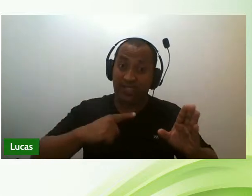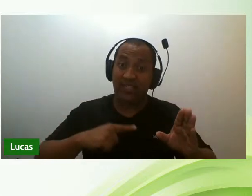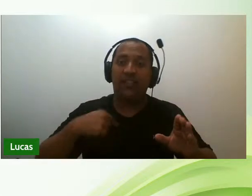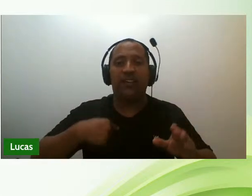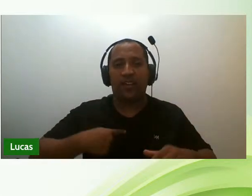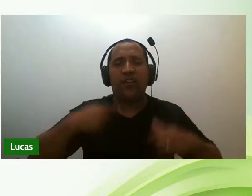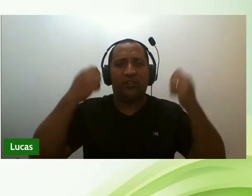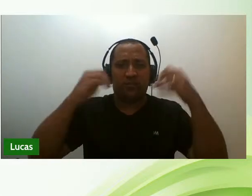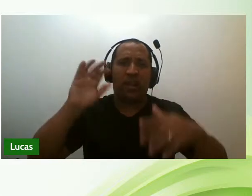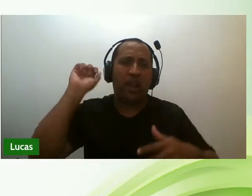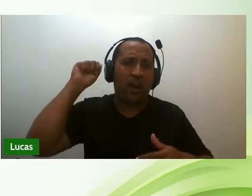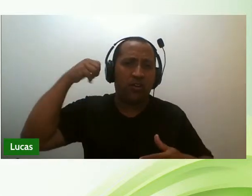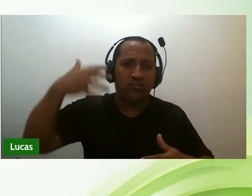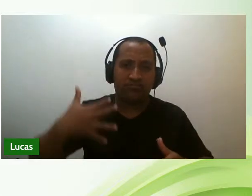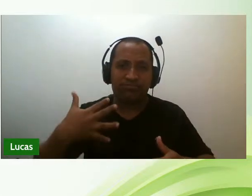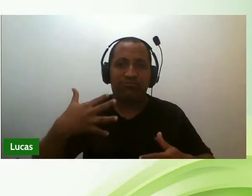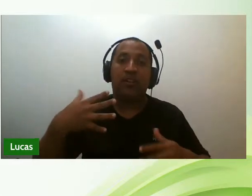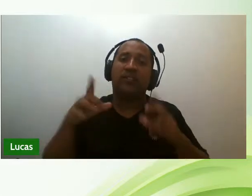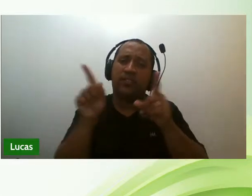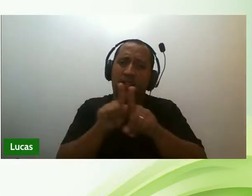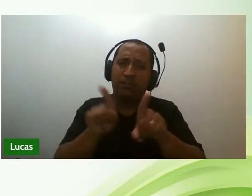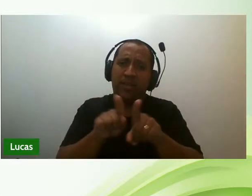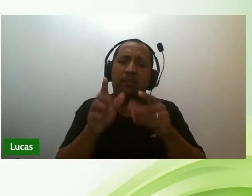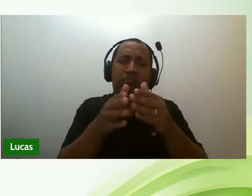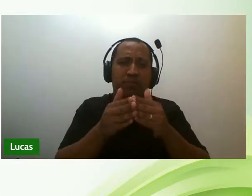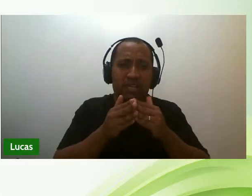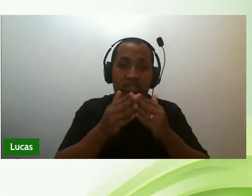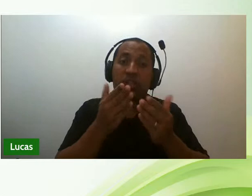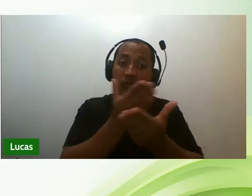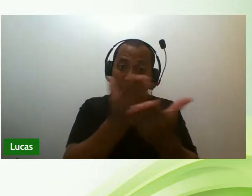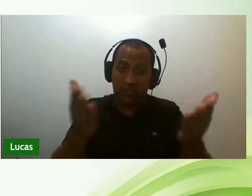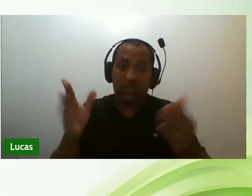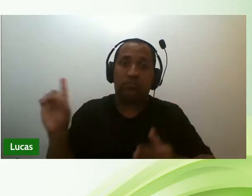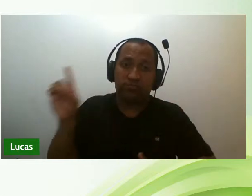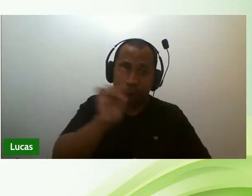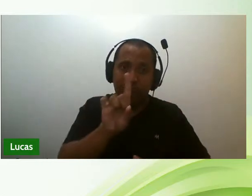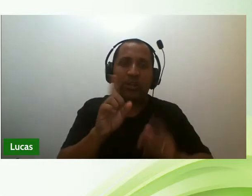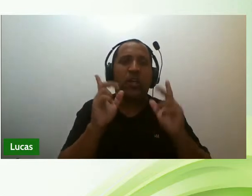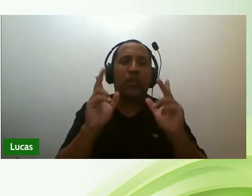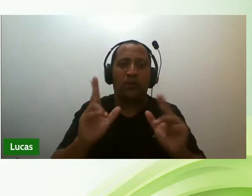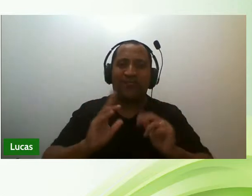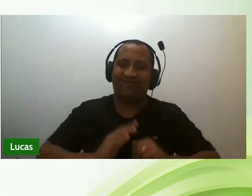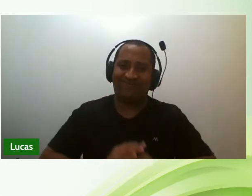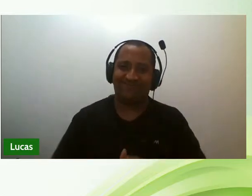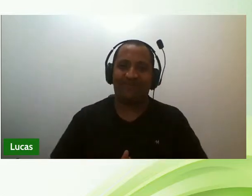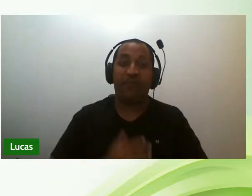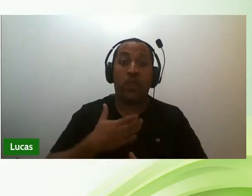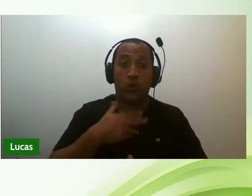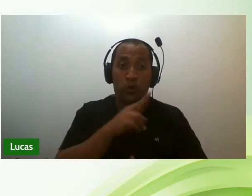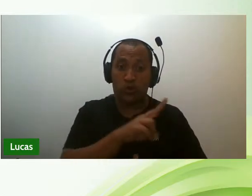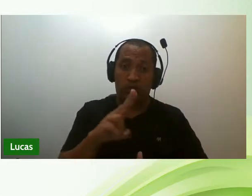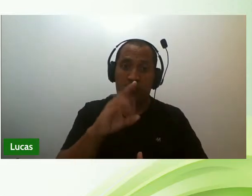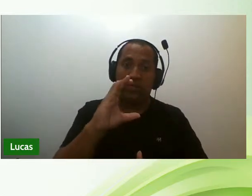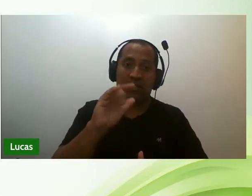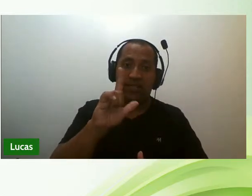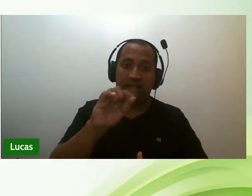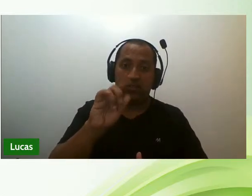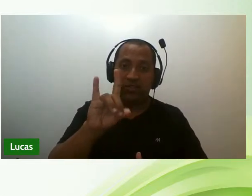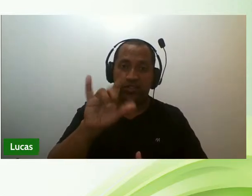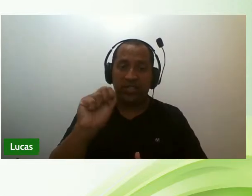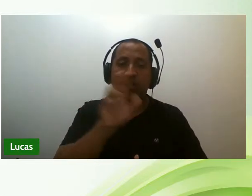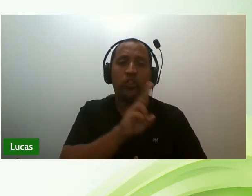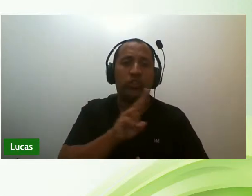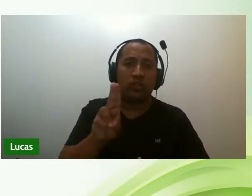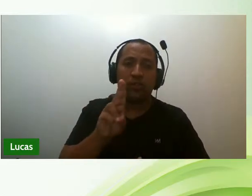audiodescrição e pedimos o mesmo a todos que forem usar a palavra. Muito obrigada. Me chamo Cláudia, sou uma mulher de pele branca,